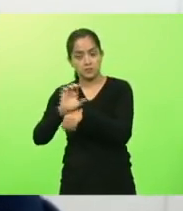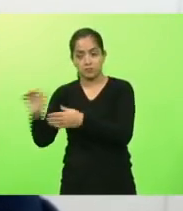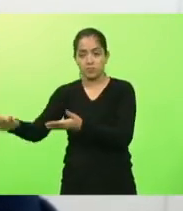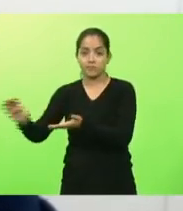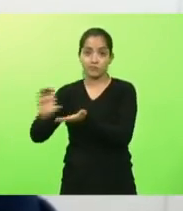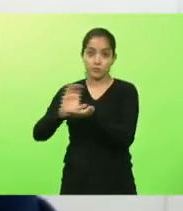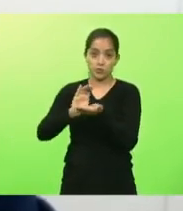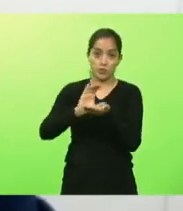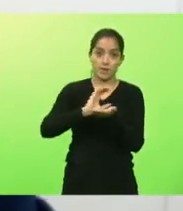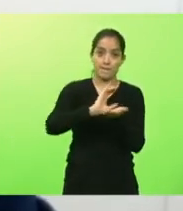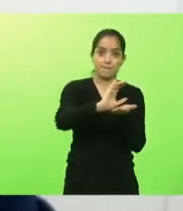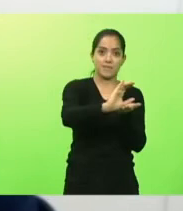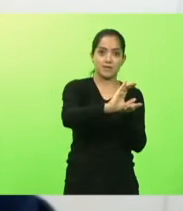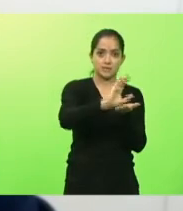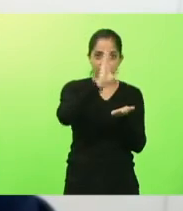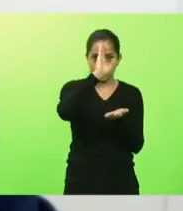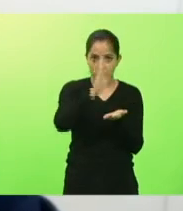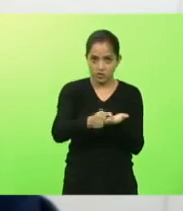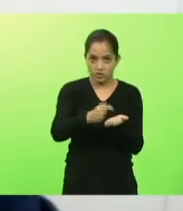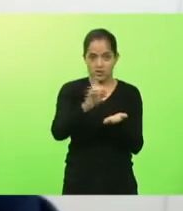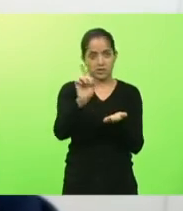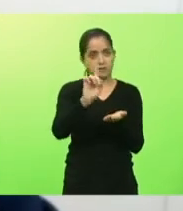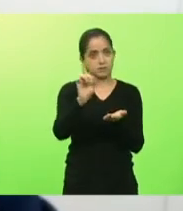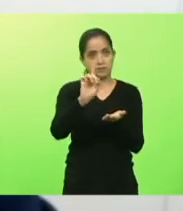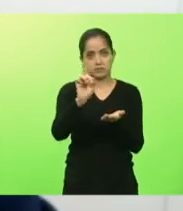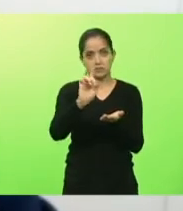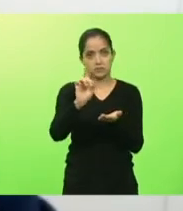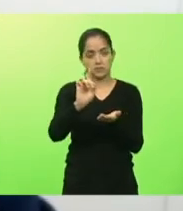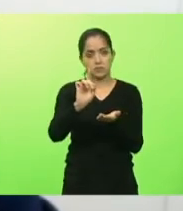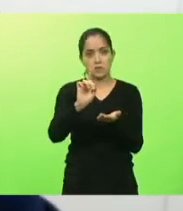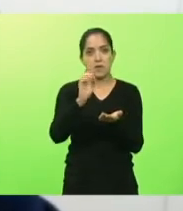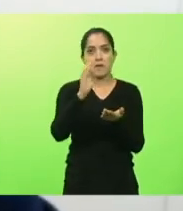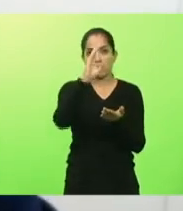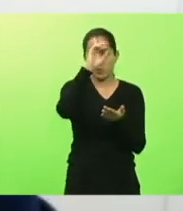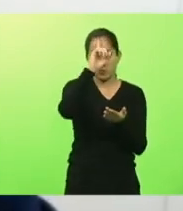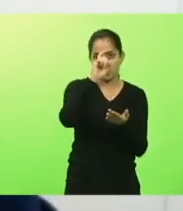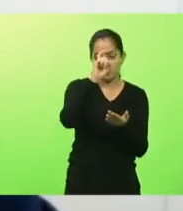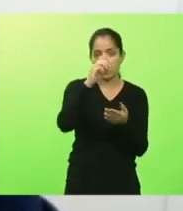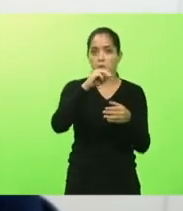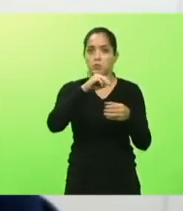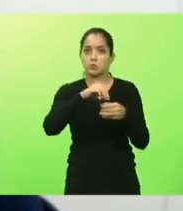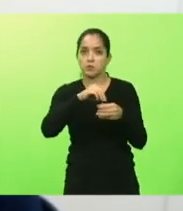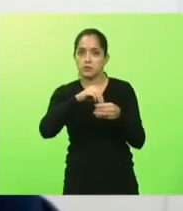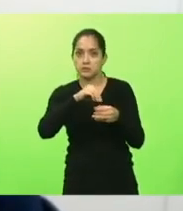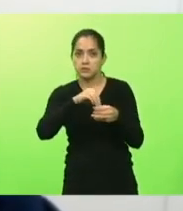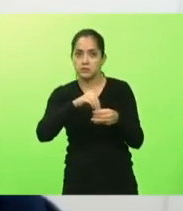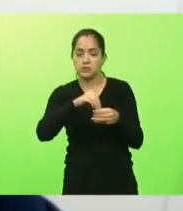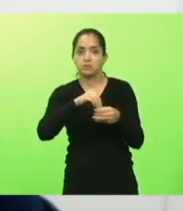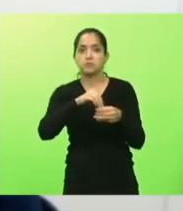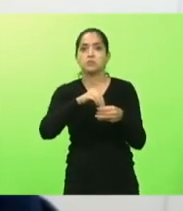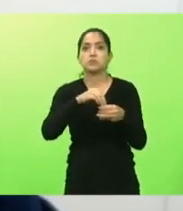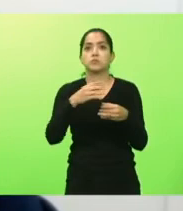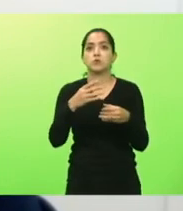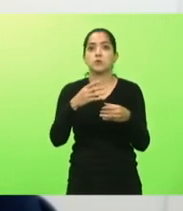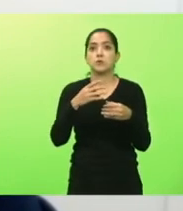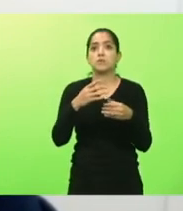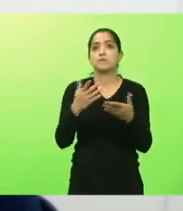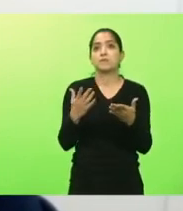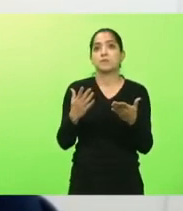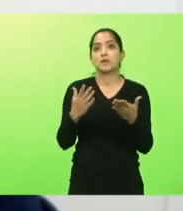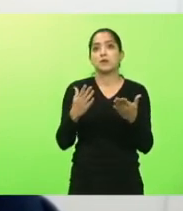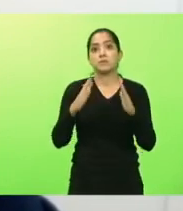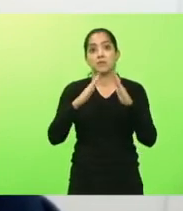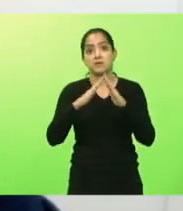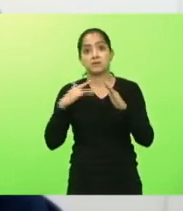não vem direto de Brasília para um hospital, para um município, para as clínicas de